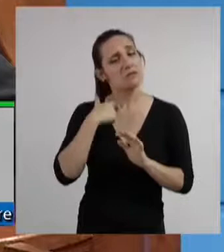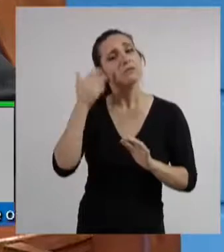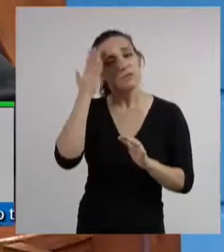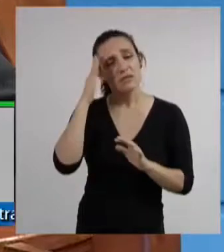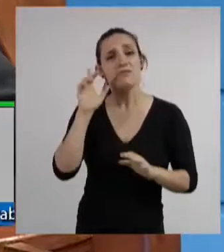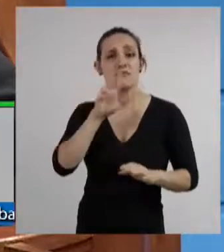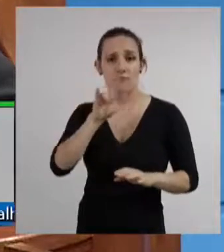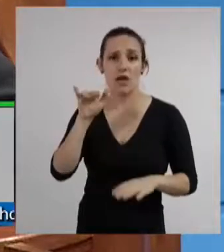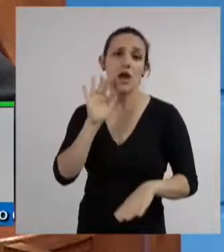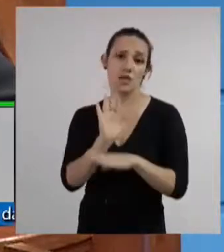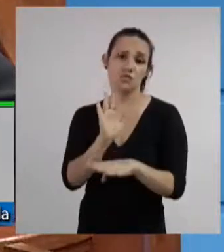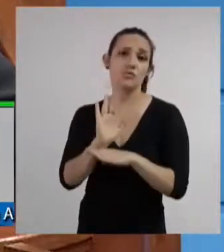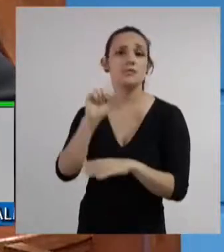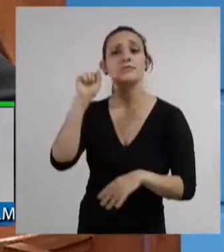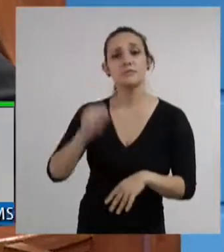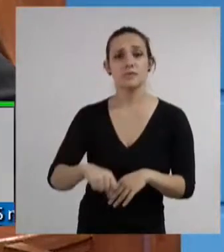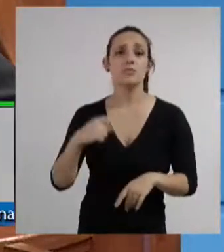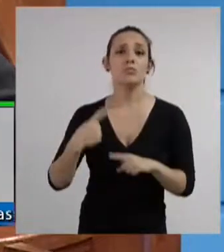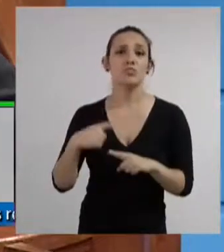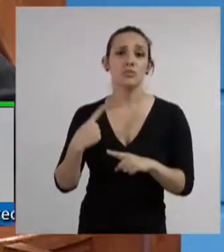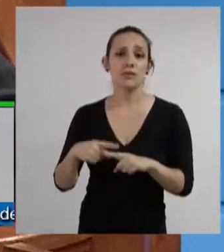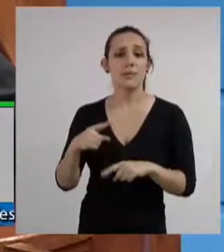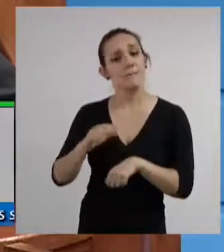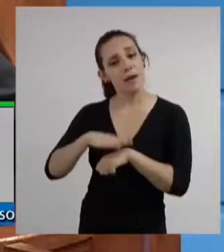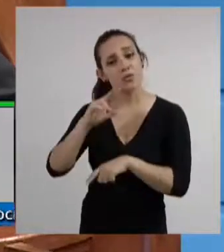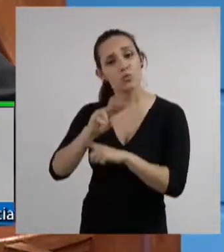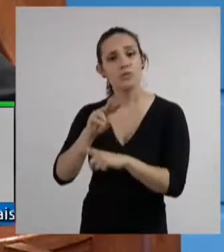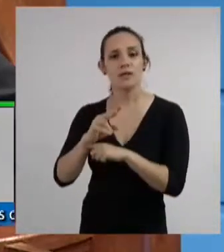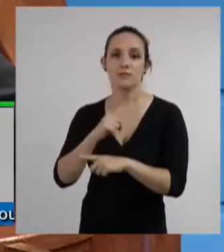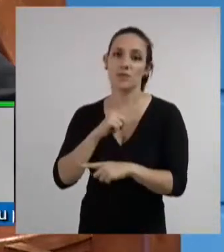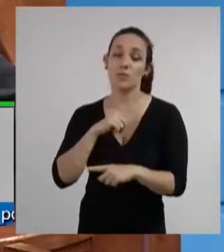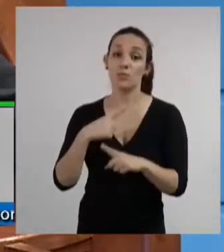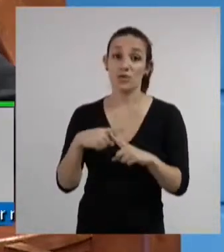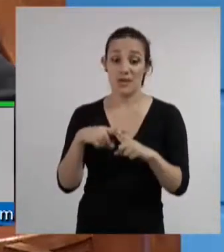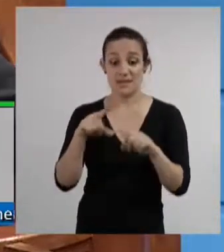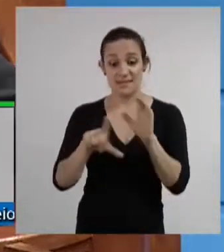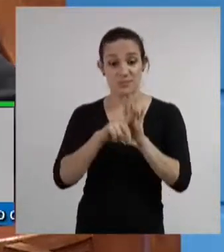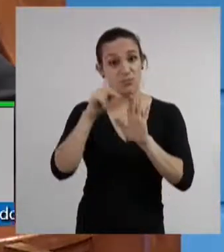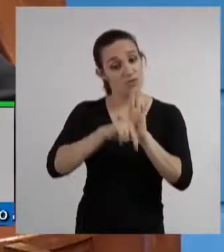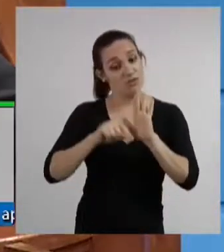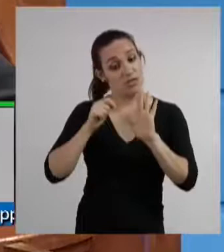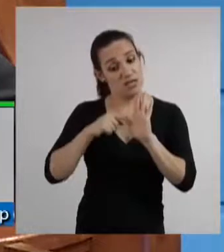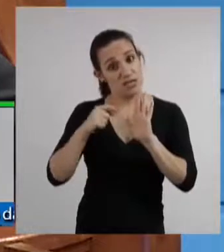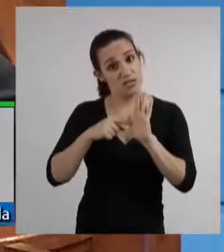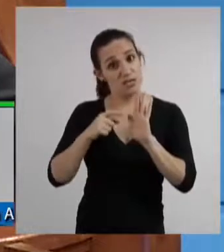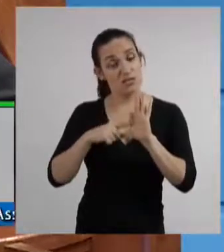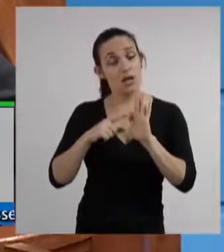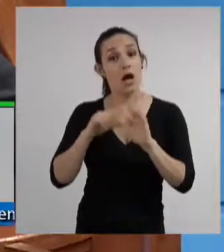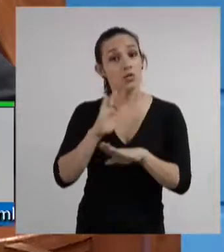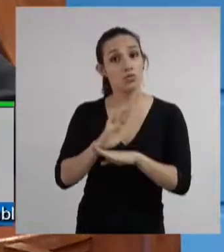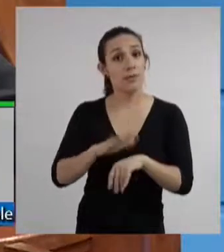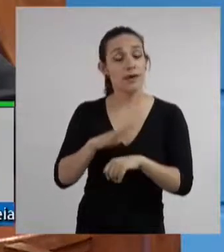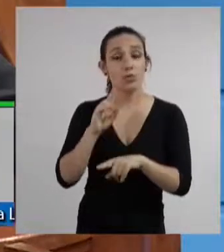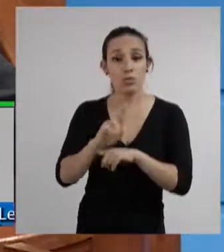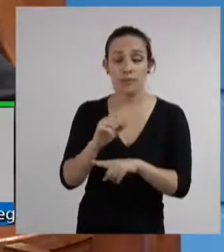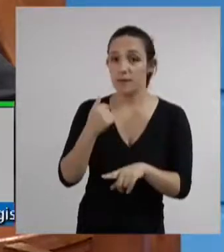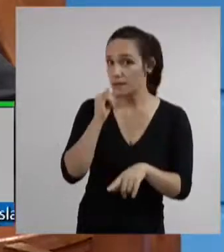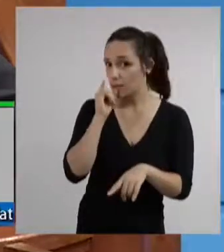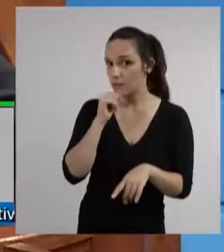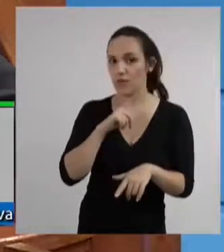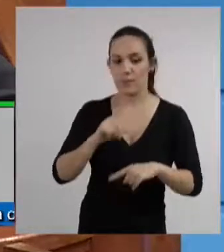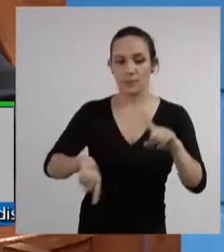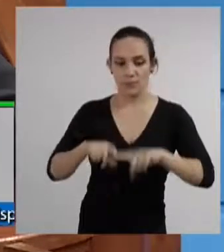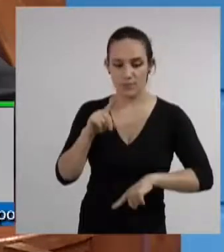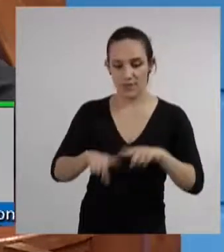também para a questão da preservação. Haja vista que a forma como os produtos são